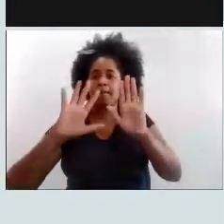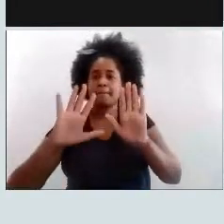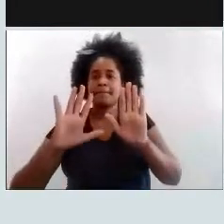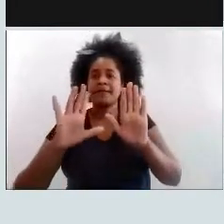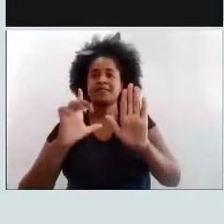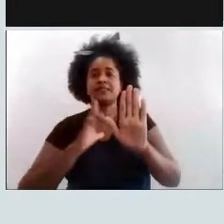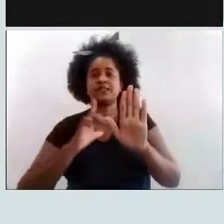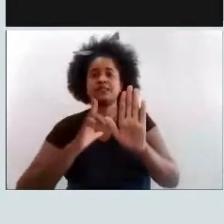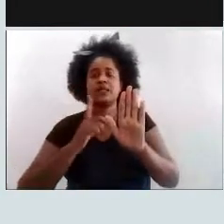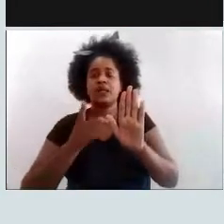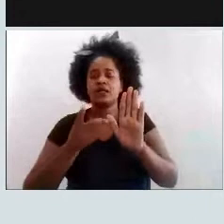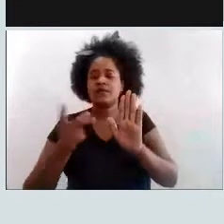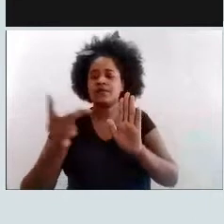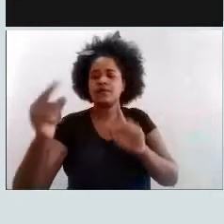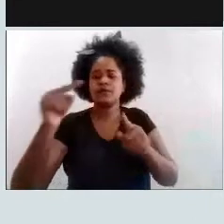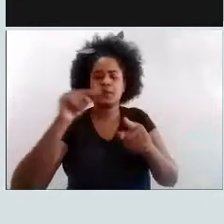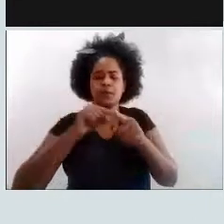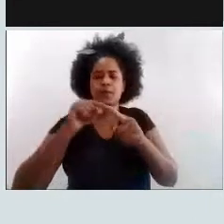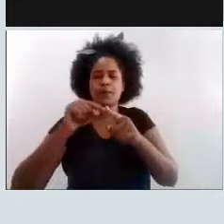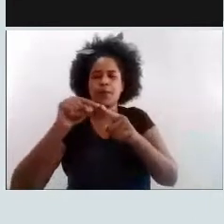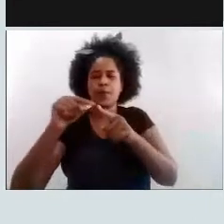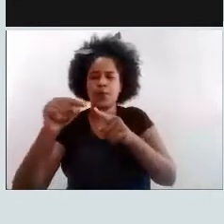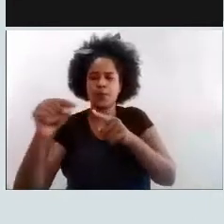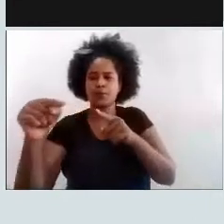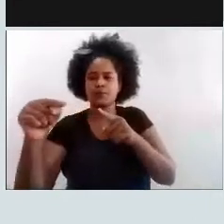Ou seja, é apenas isso.